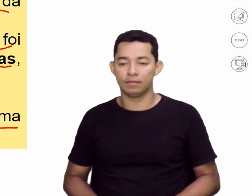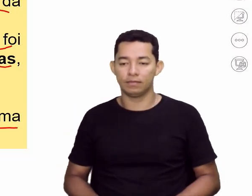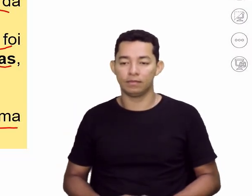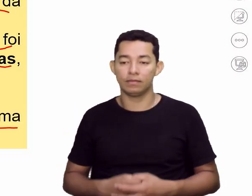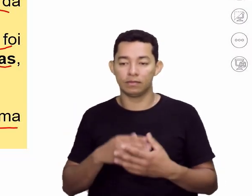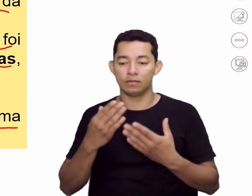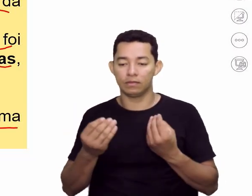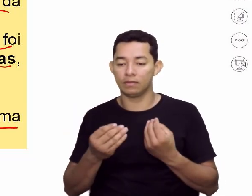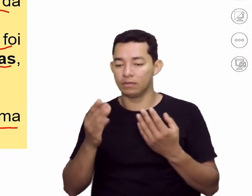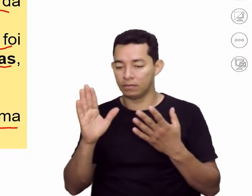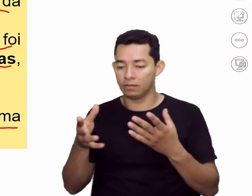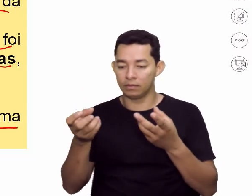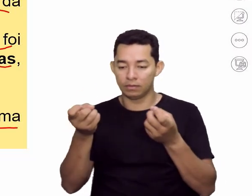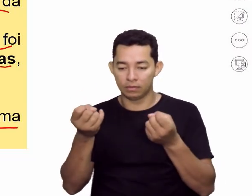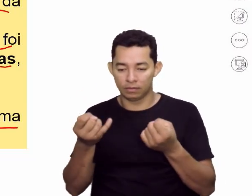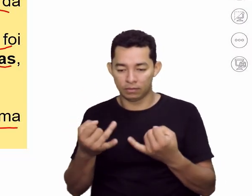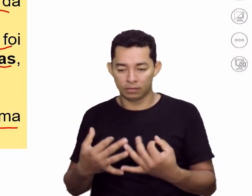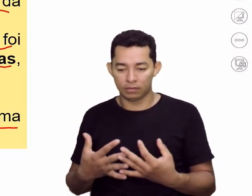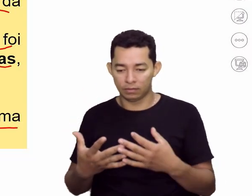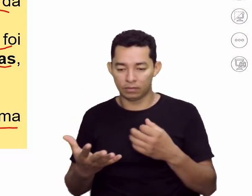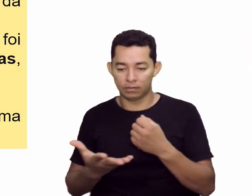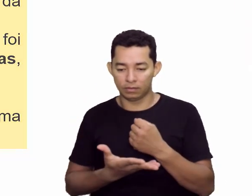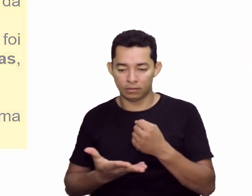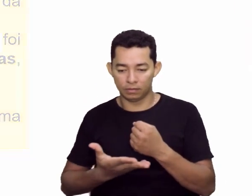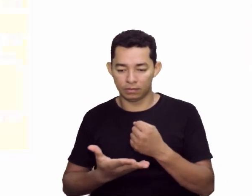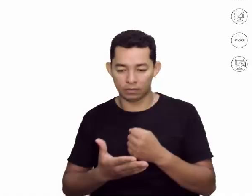é tudo nessa base de pensamento aí, tá?